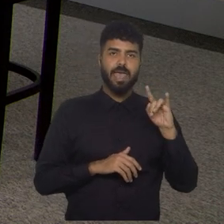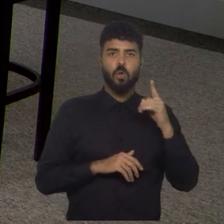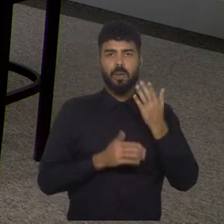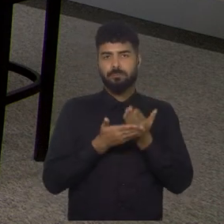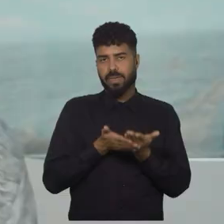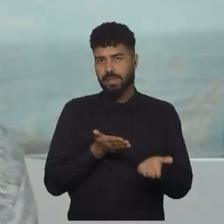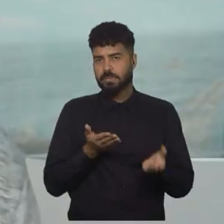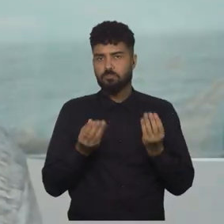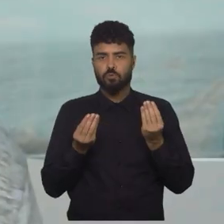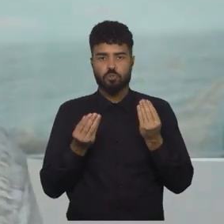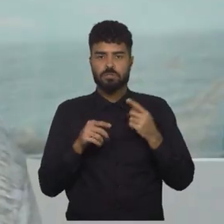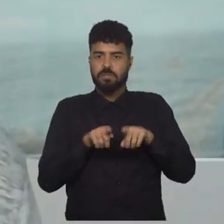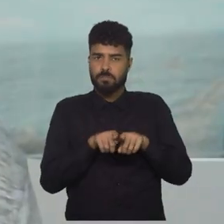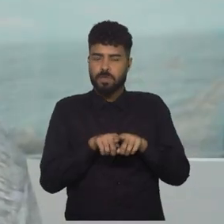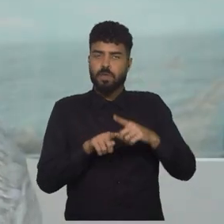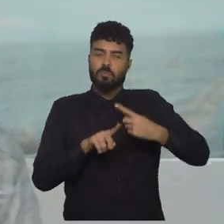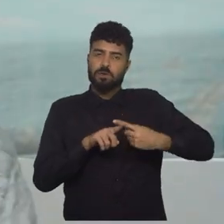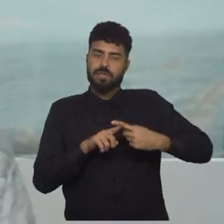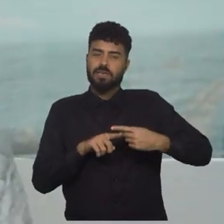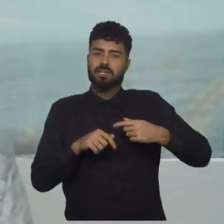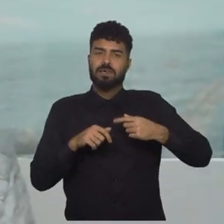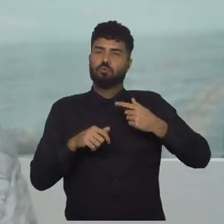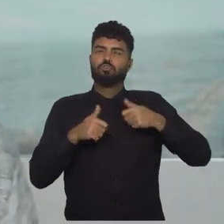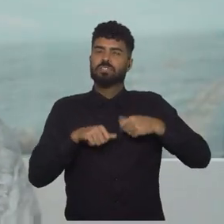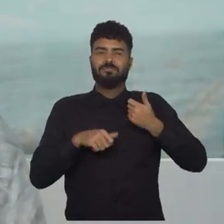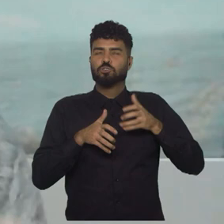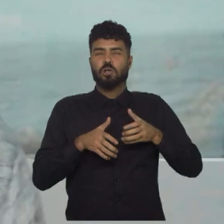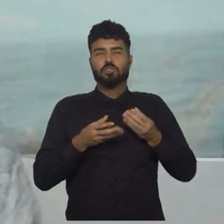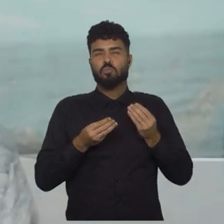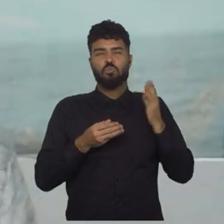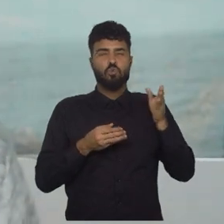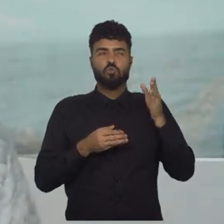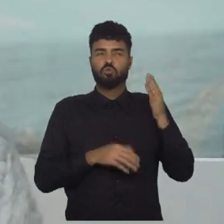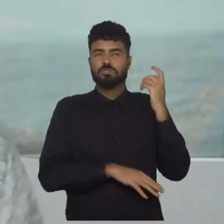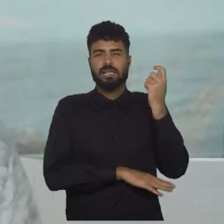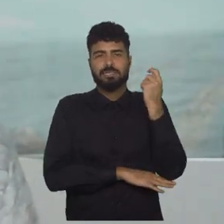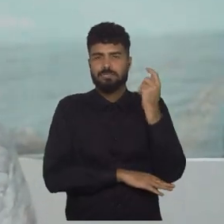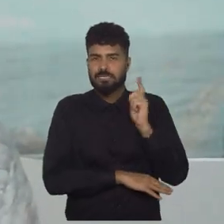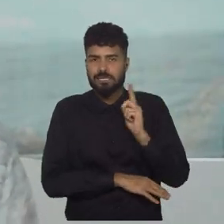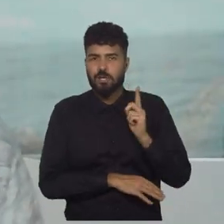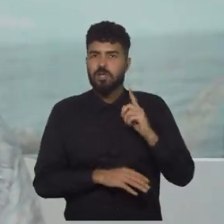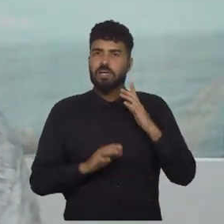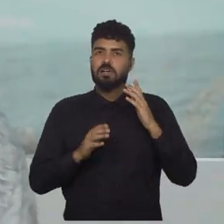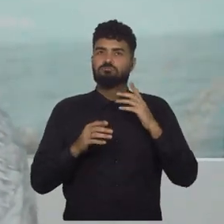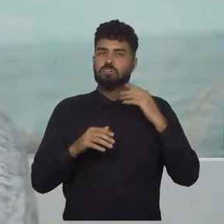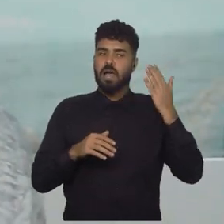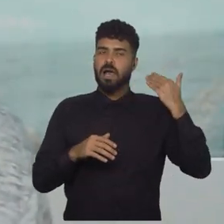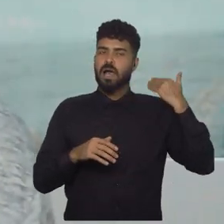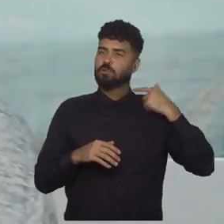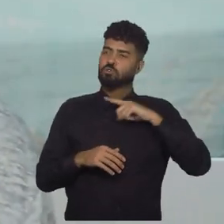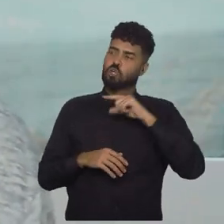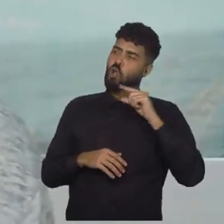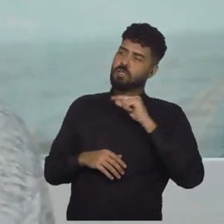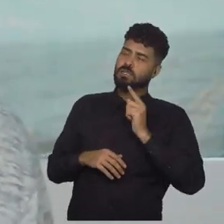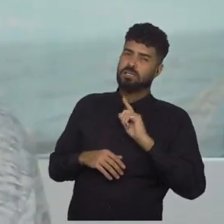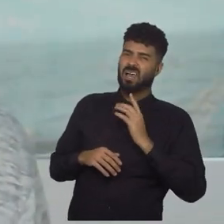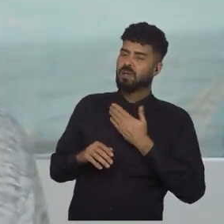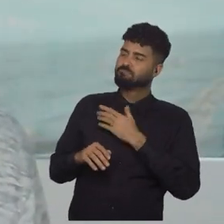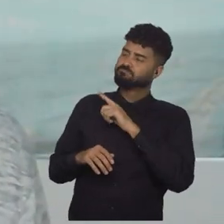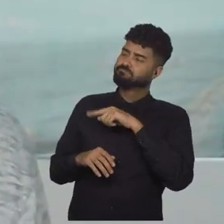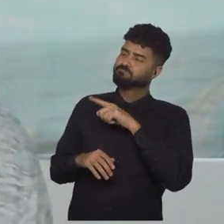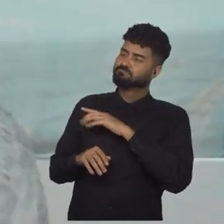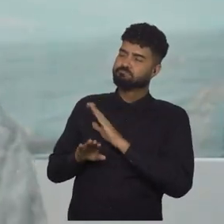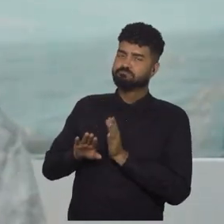também, né, porque ela já não estava jogando muito pela seleção, já não estava sendo escolhida, então passou a ser preterida, então não